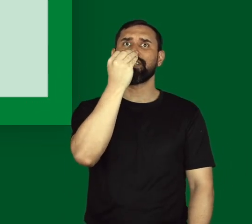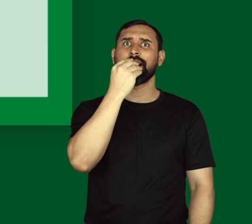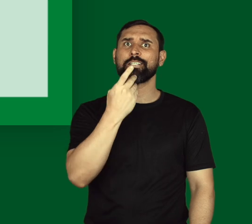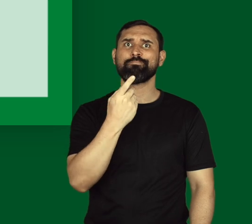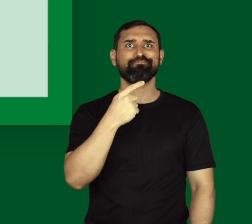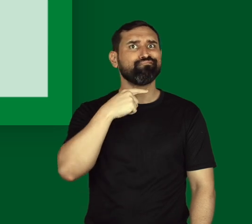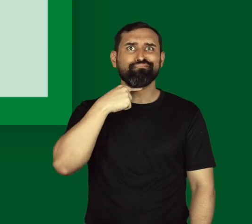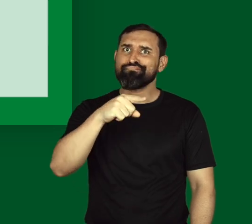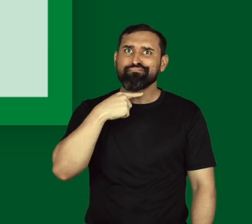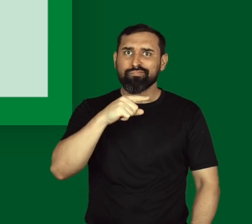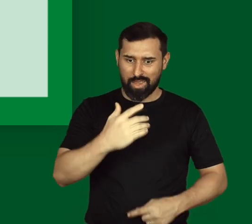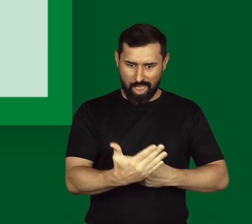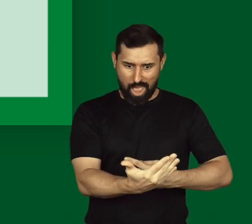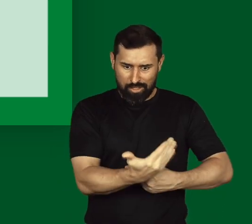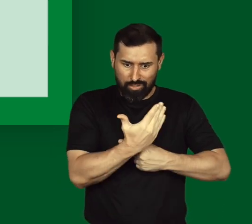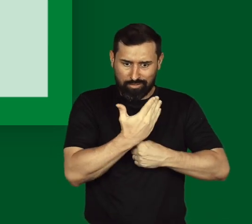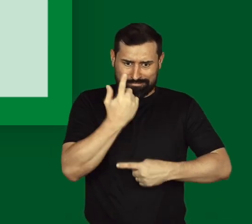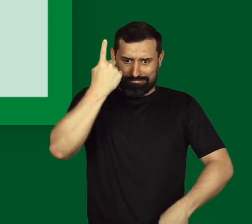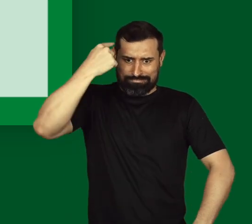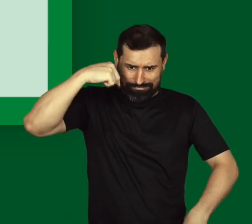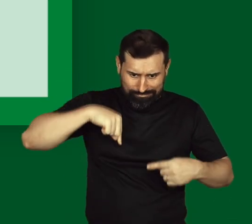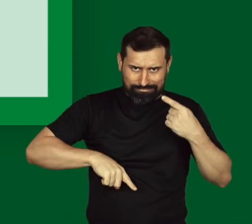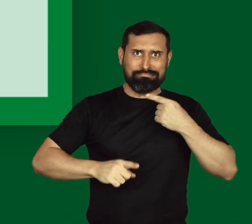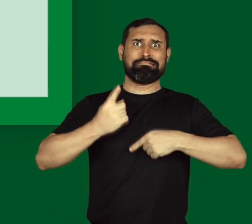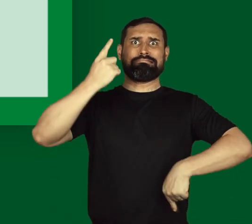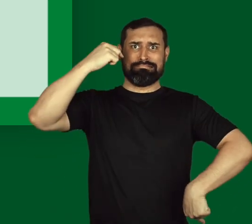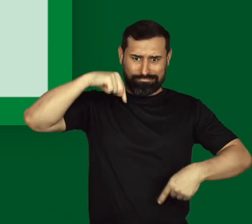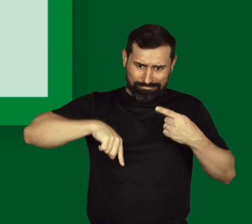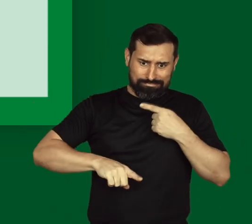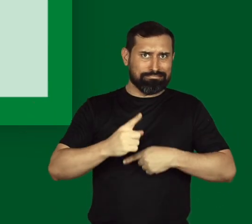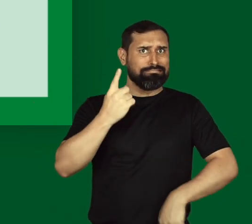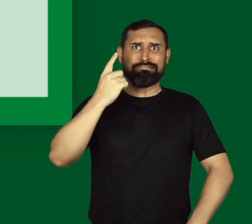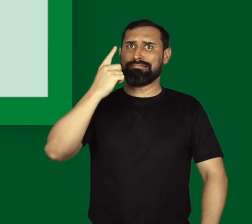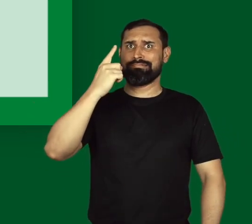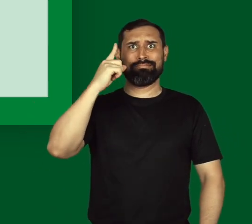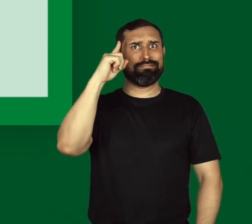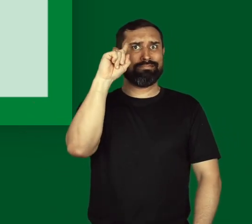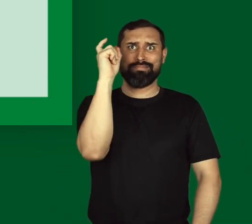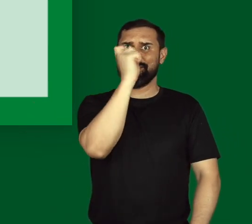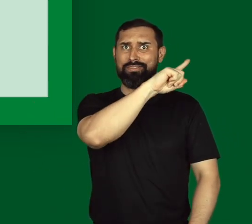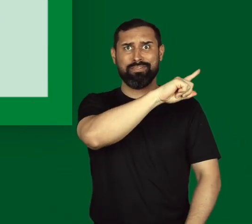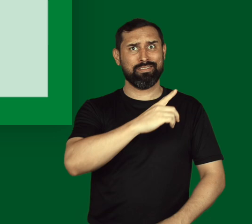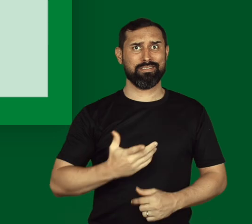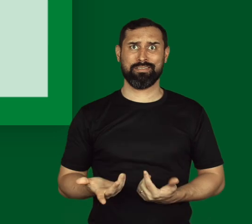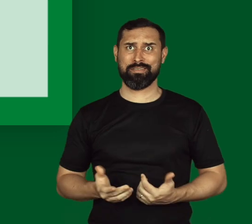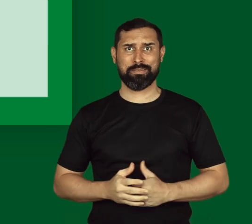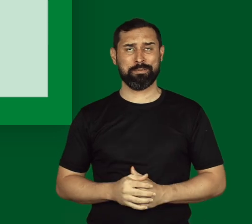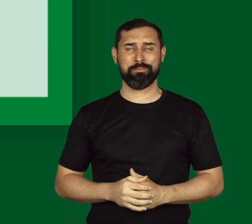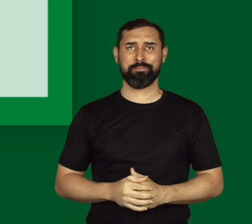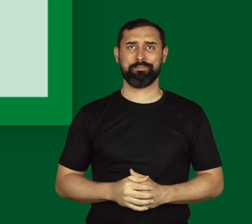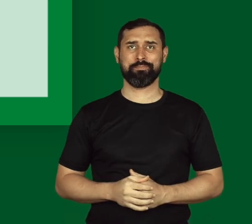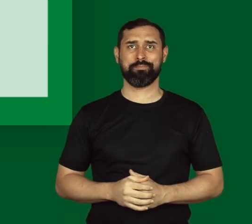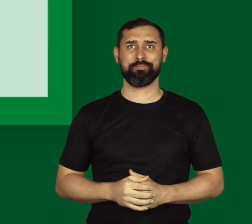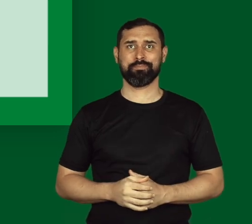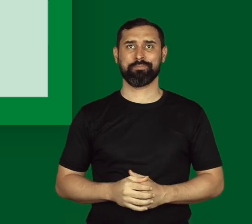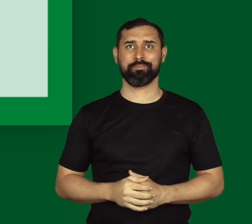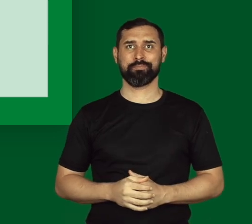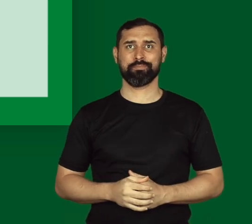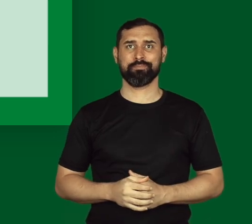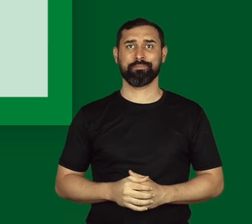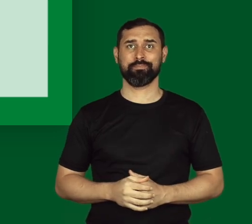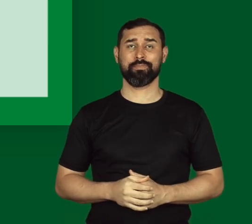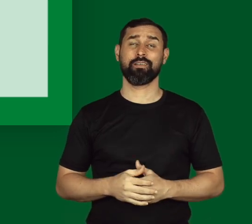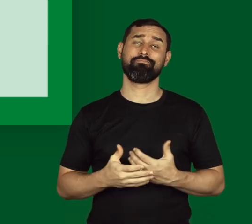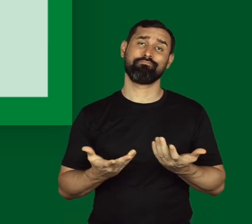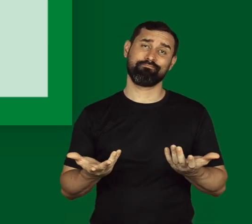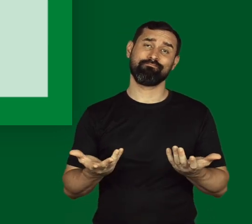não tem uma função muito boa, contra a parte de vasoconstricção periférica que está bem acentuada.